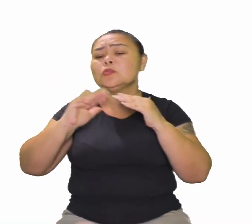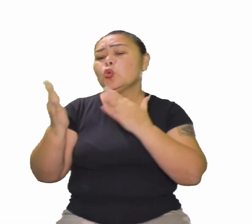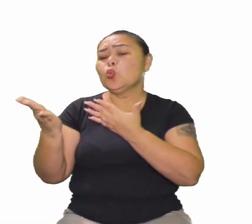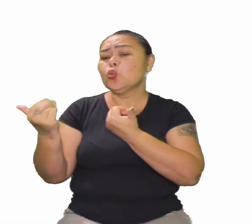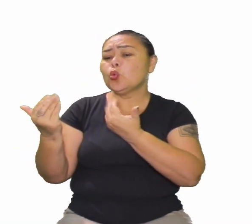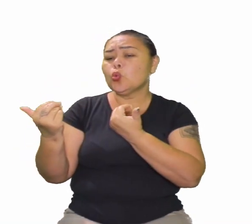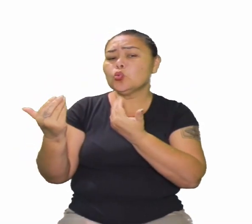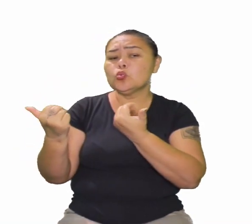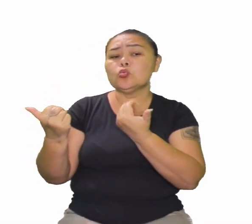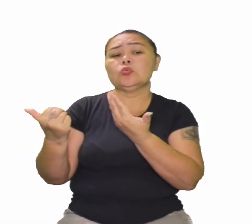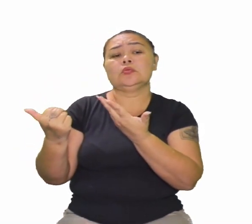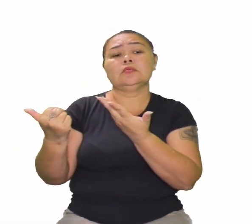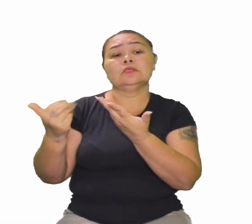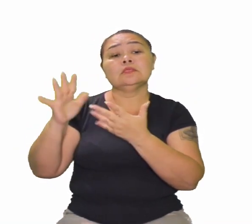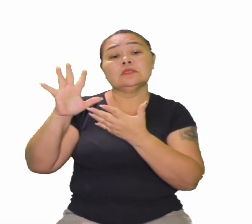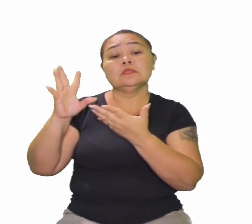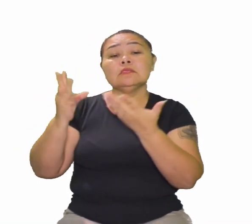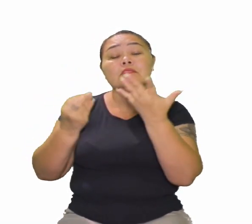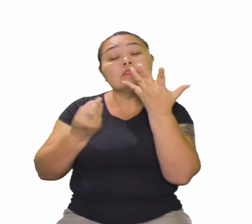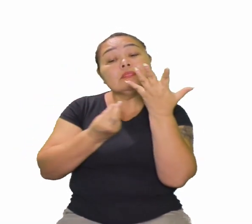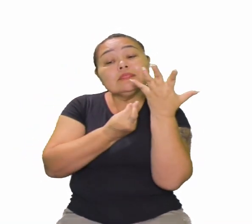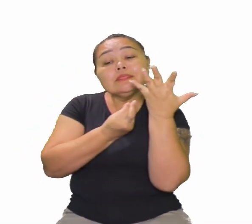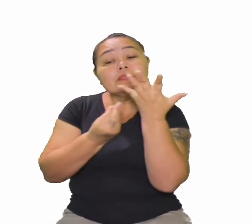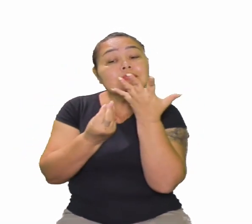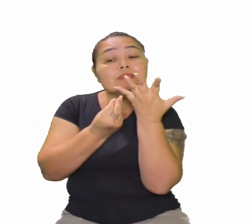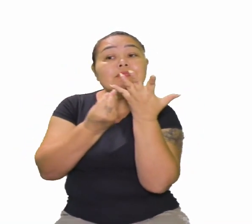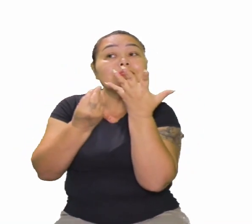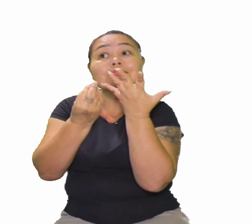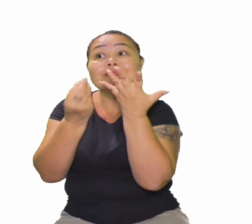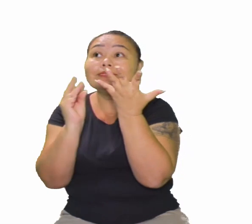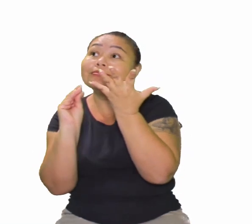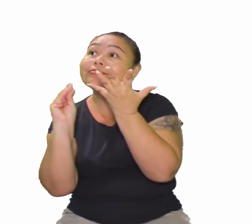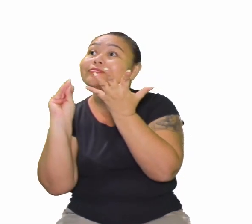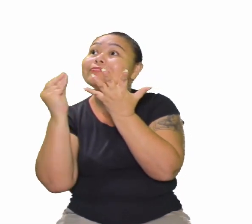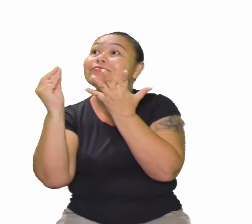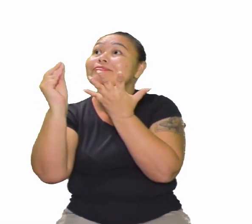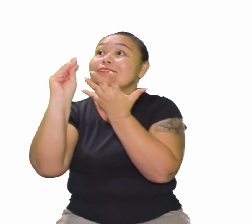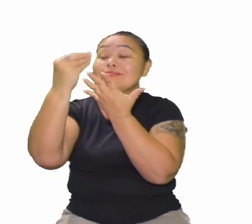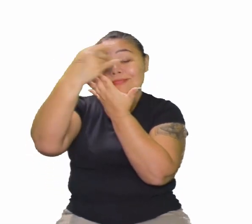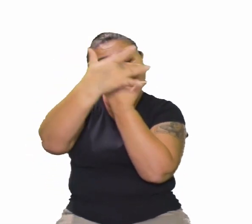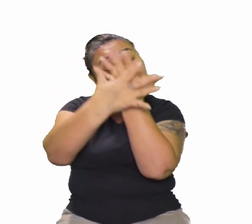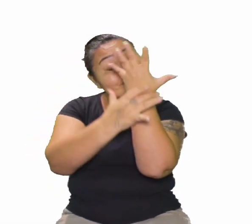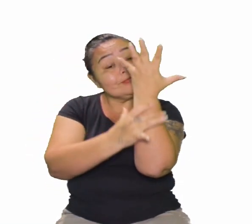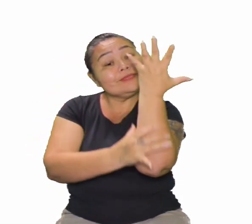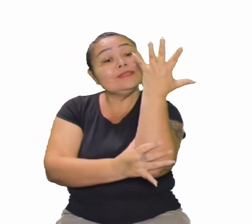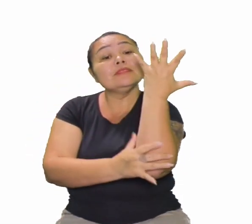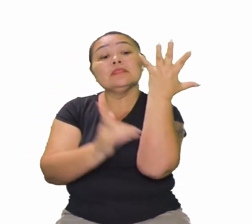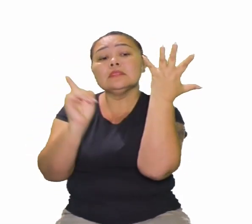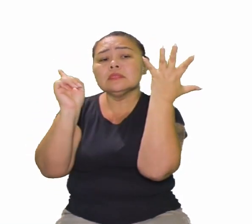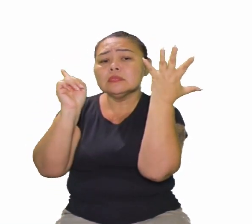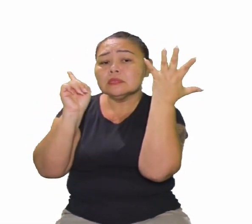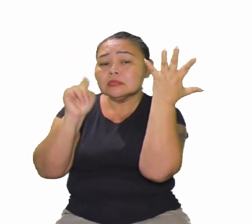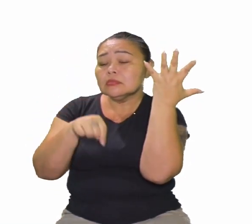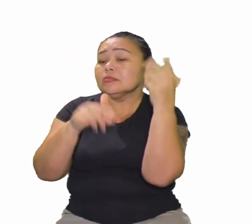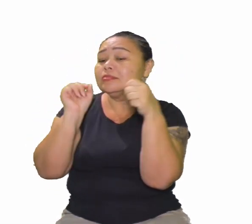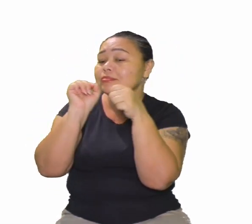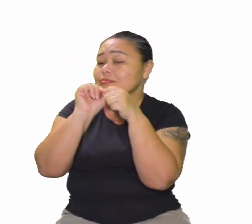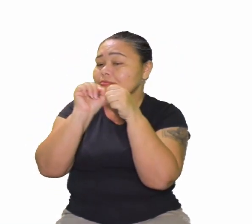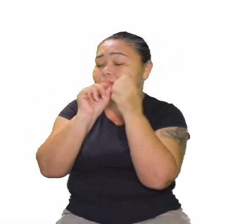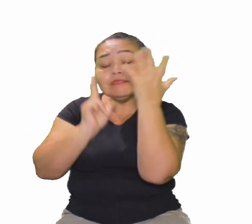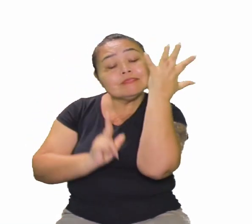jovem, de modo a conduzi-la a uma melhor formação do seu caule. Então, há como a gente fazer